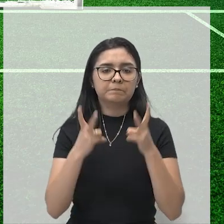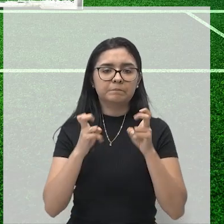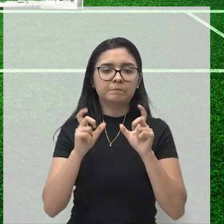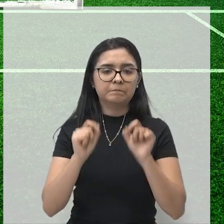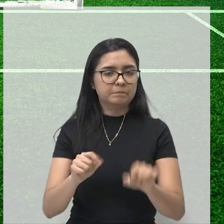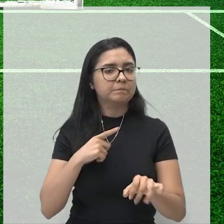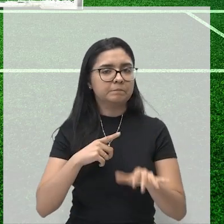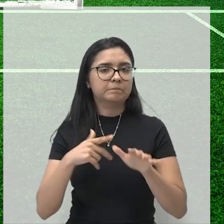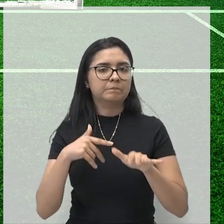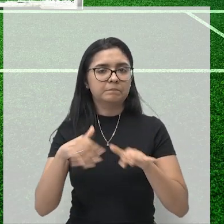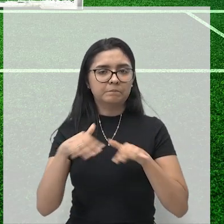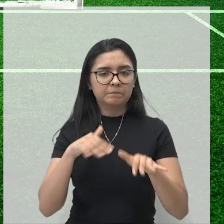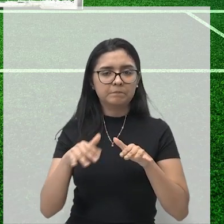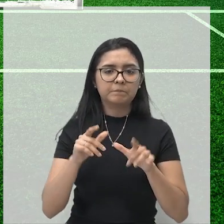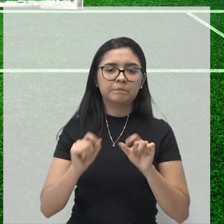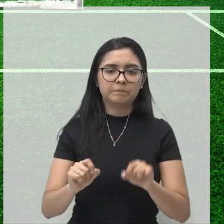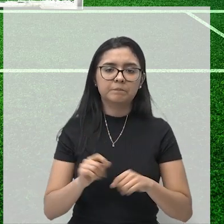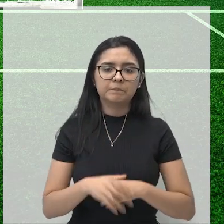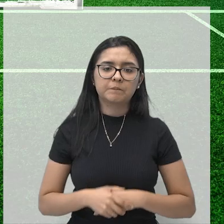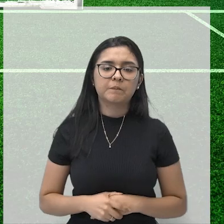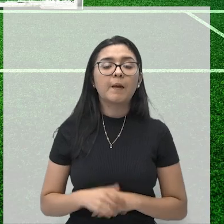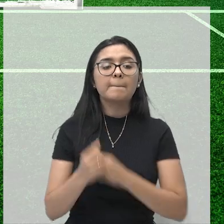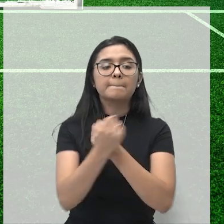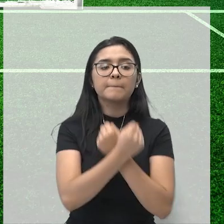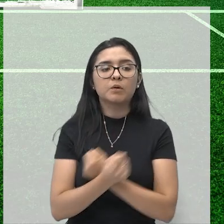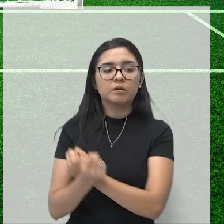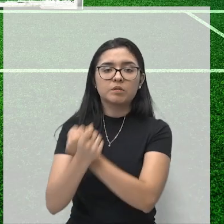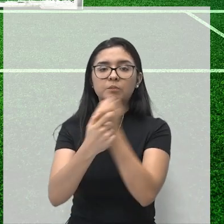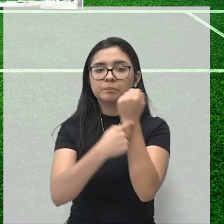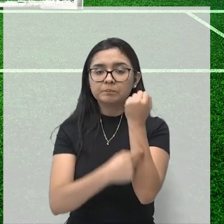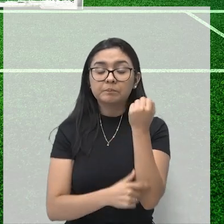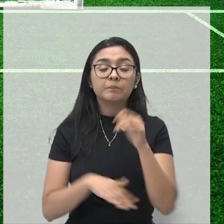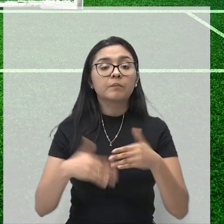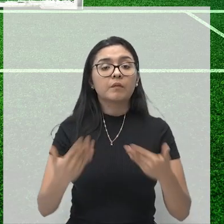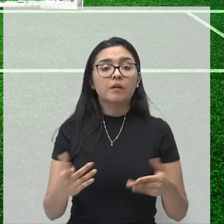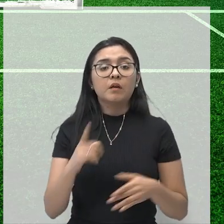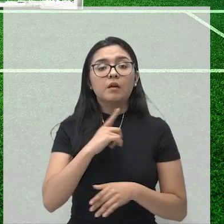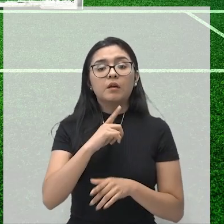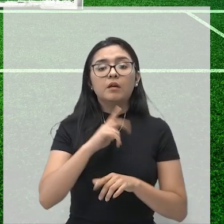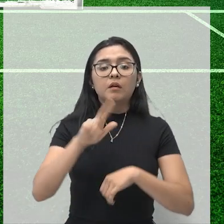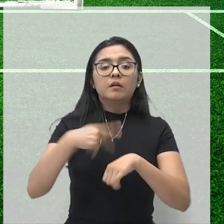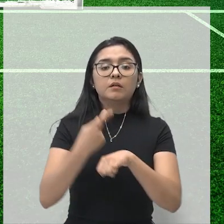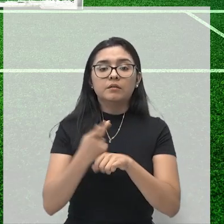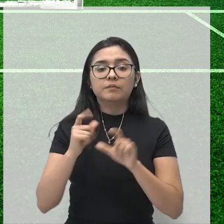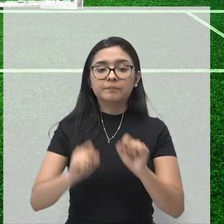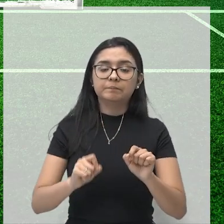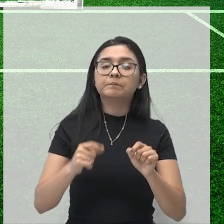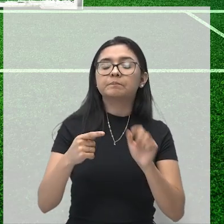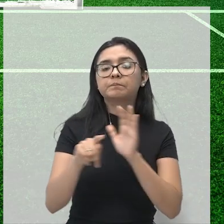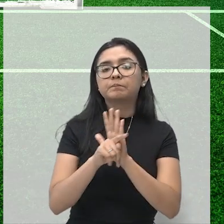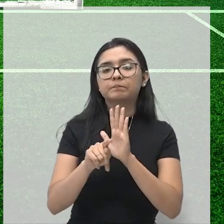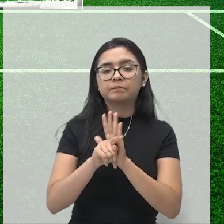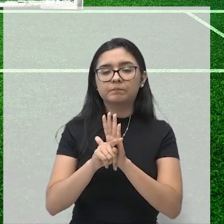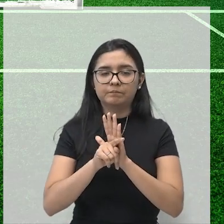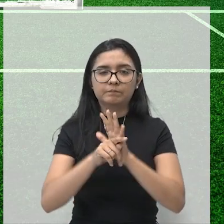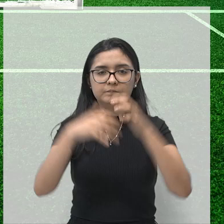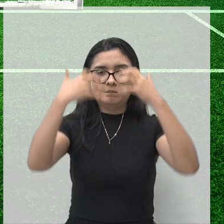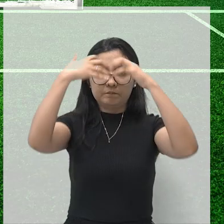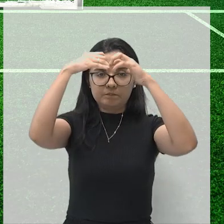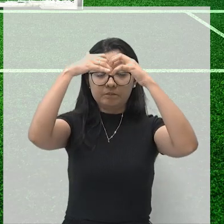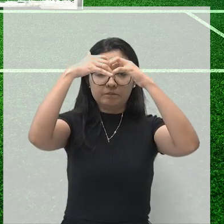sistema locomotor aparecendo como proteção. E as terminações nervosas do sistema